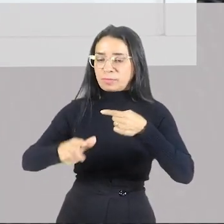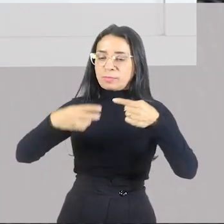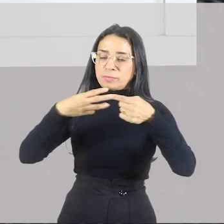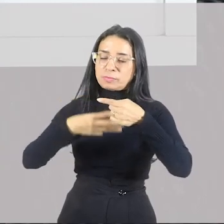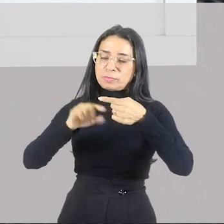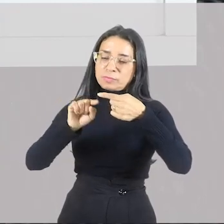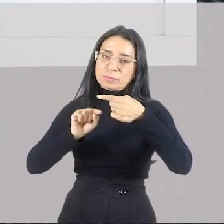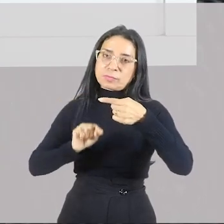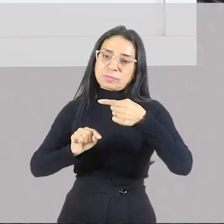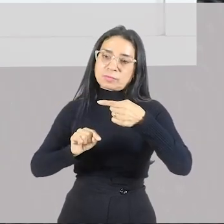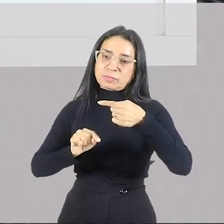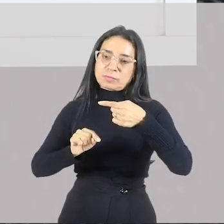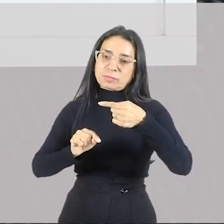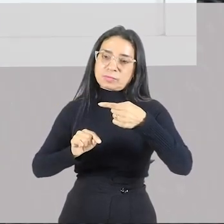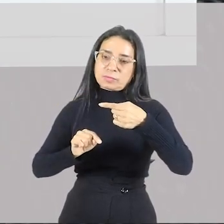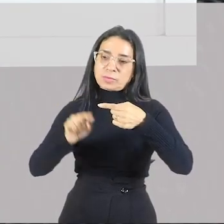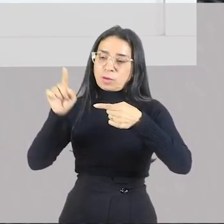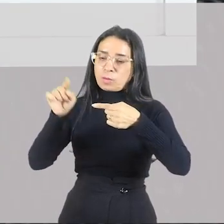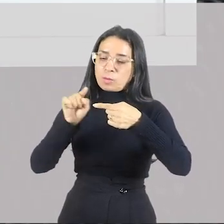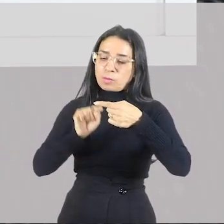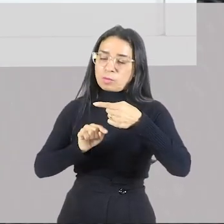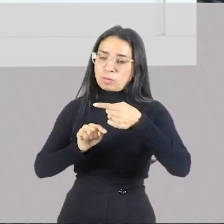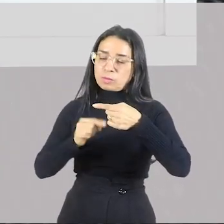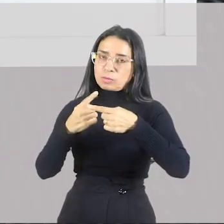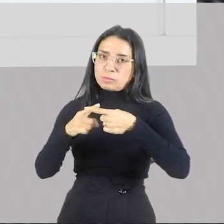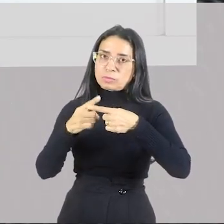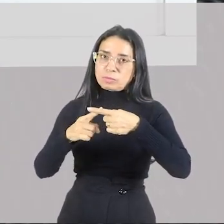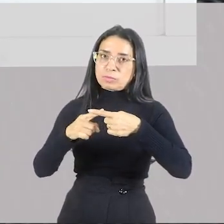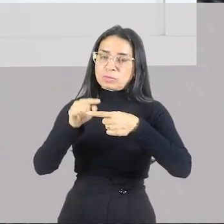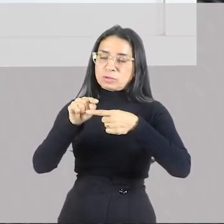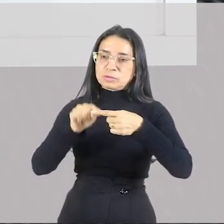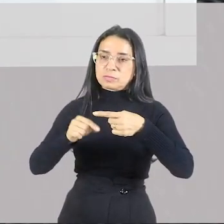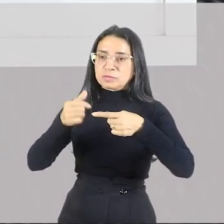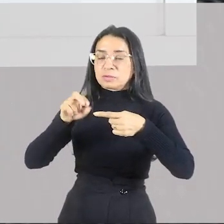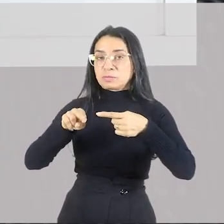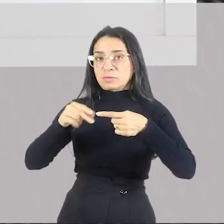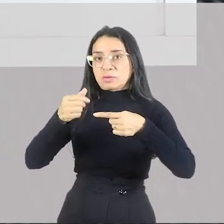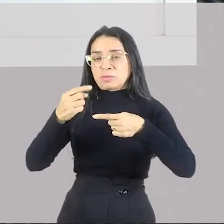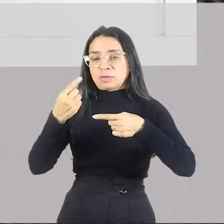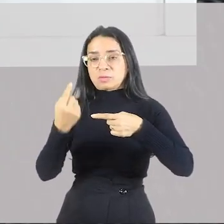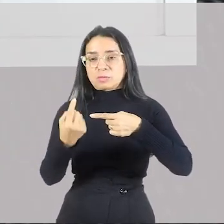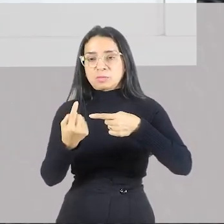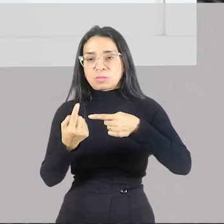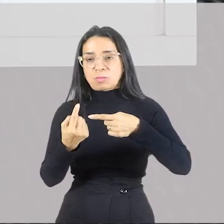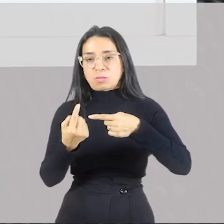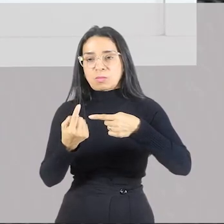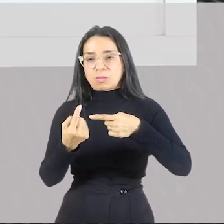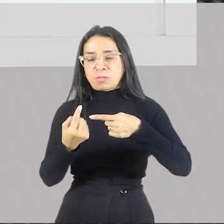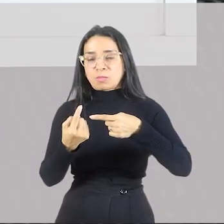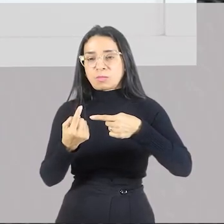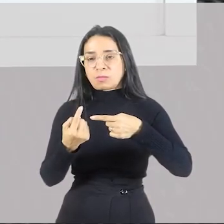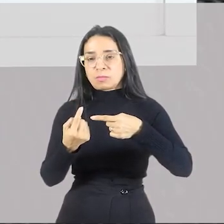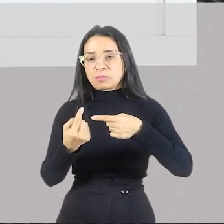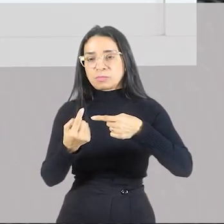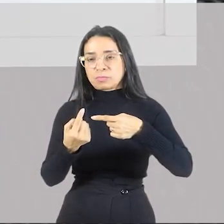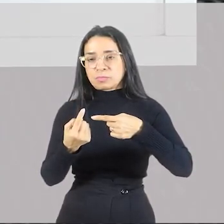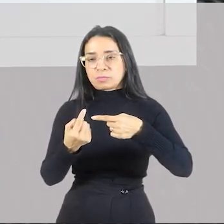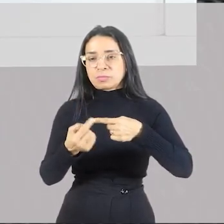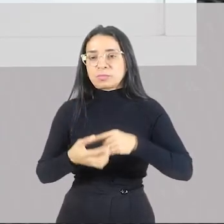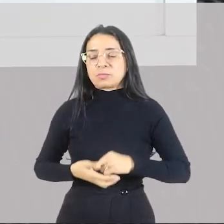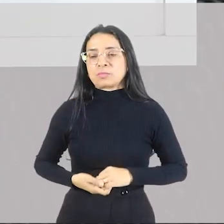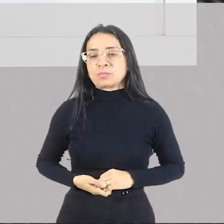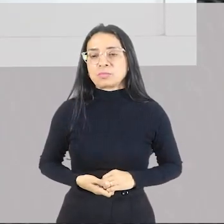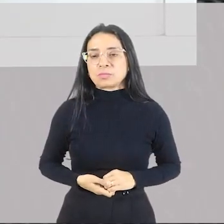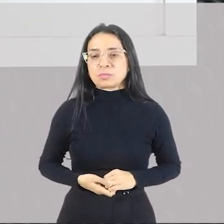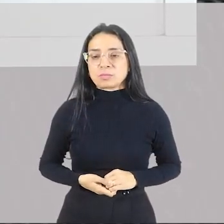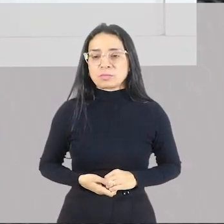repete o 3 fatorial. Corta, né, porque a divisão dá 1, né? Então você elimina aqui o 3, elimina aqui o 3, né? Corta